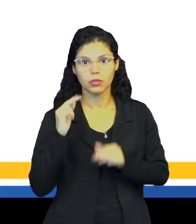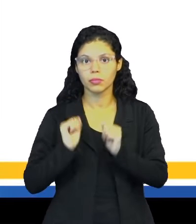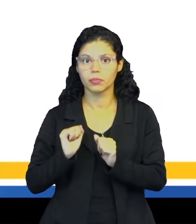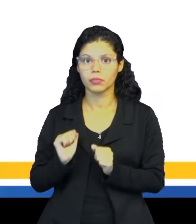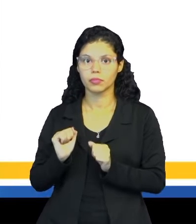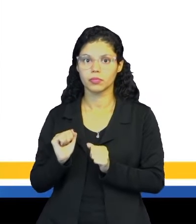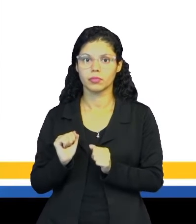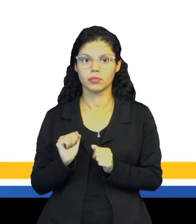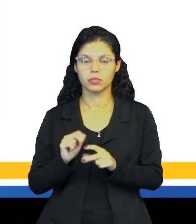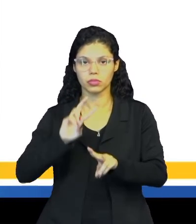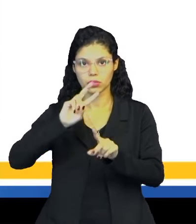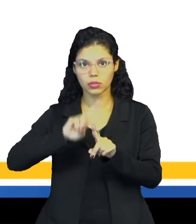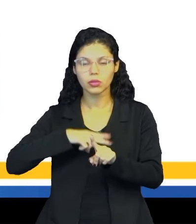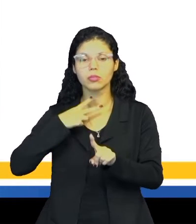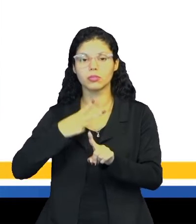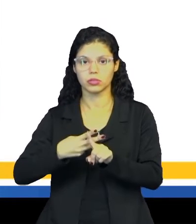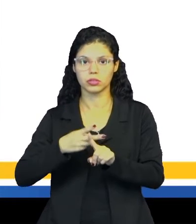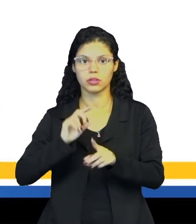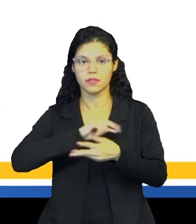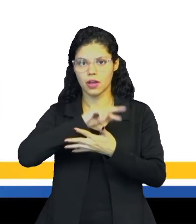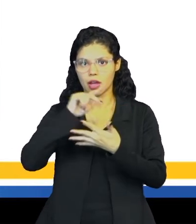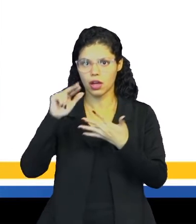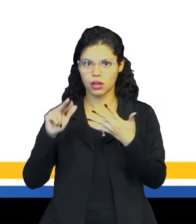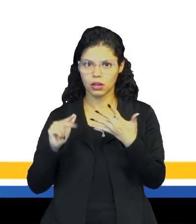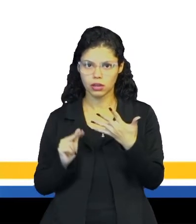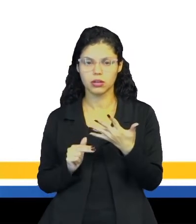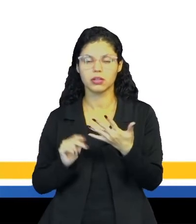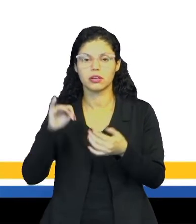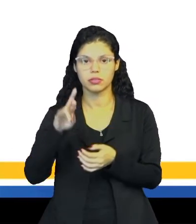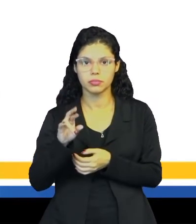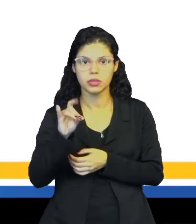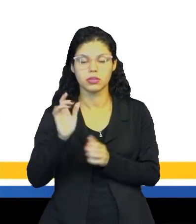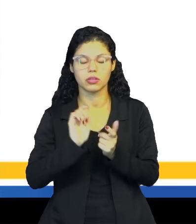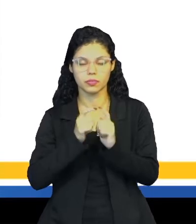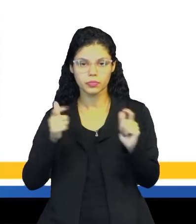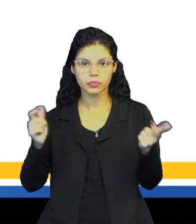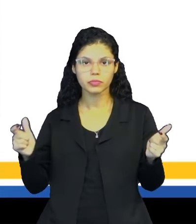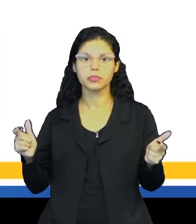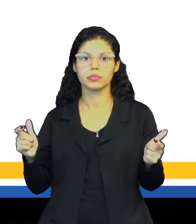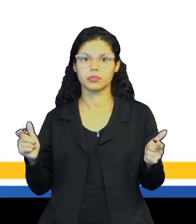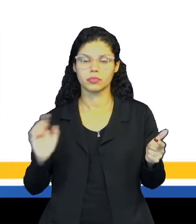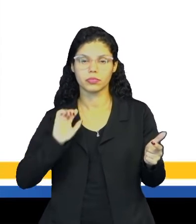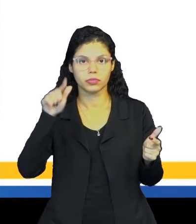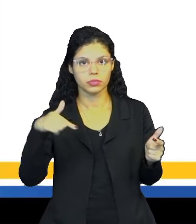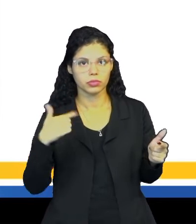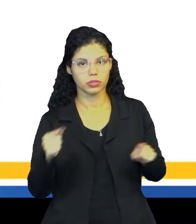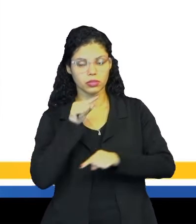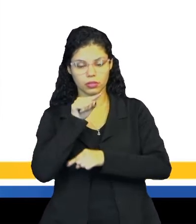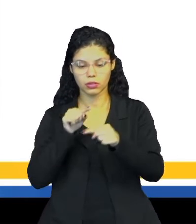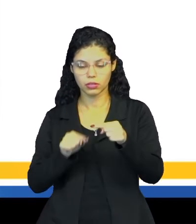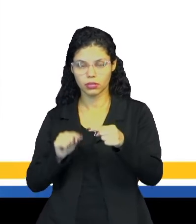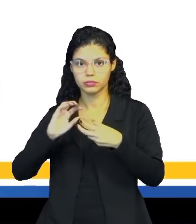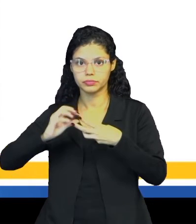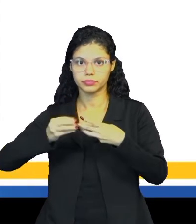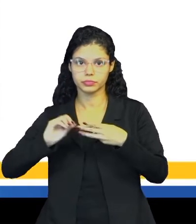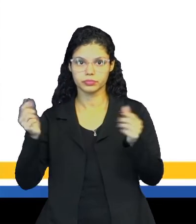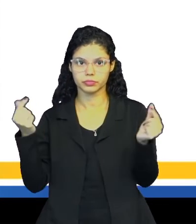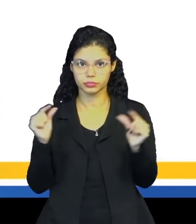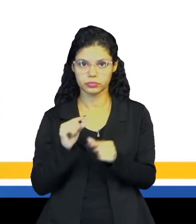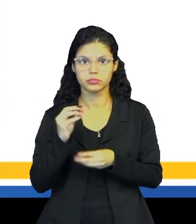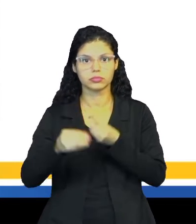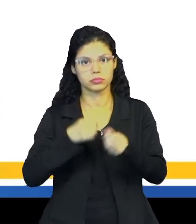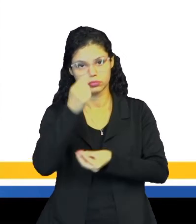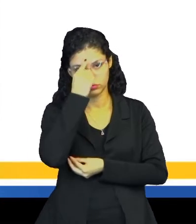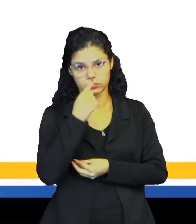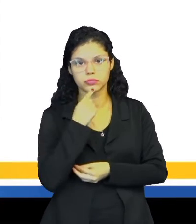ter uma divisão múltipla, ou seja, a célula faz várias mitoses, né, que é o crescimento e divisão, e depois elas vão se dividir em células pequenas,